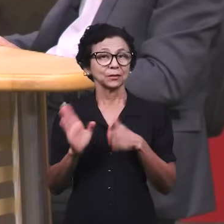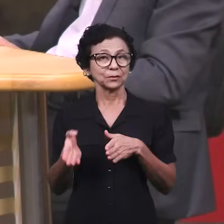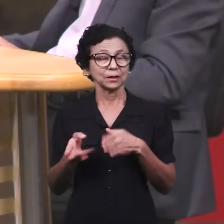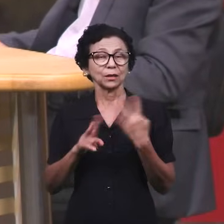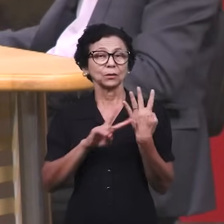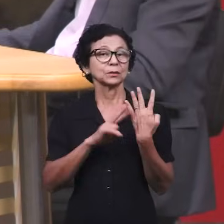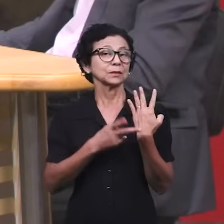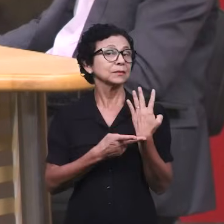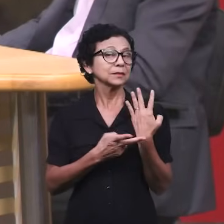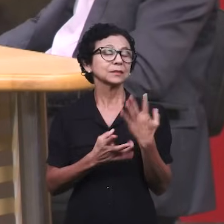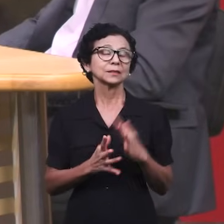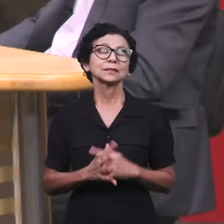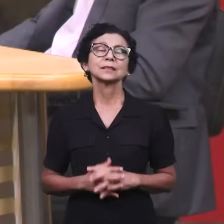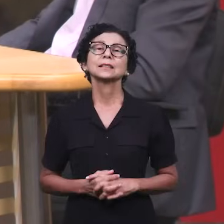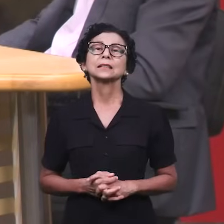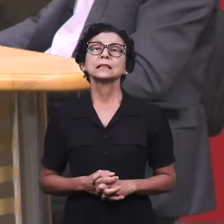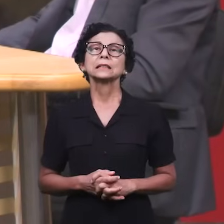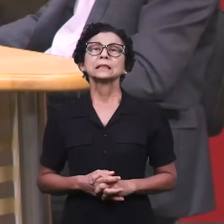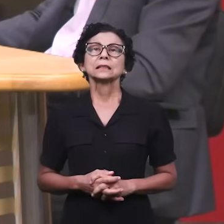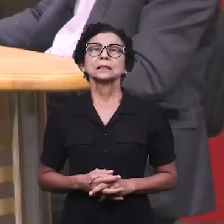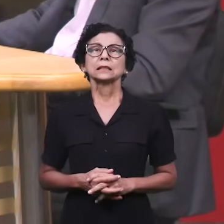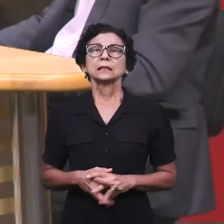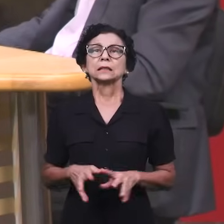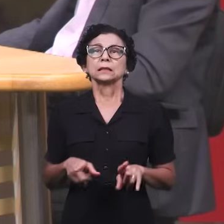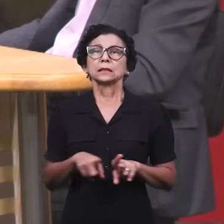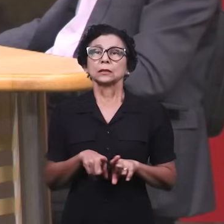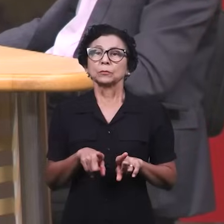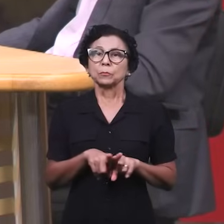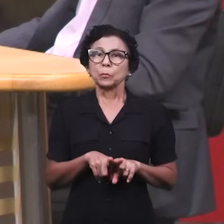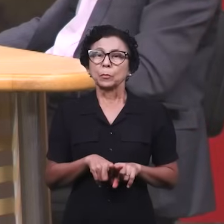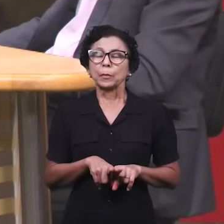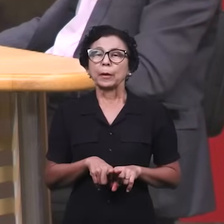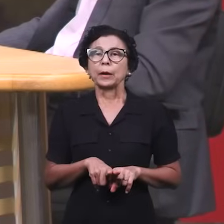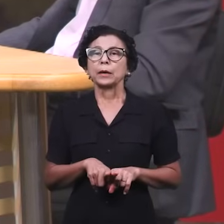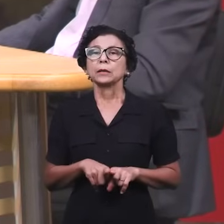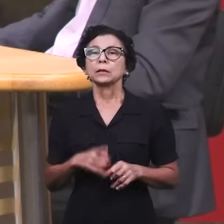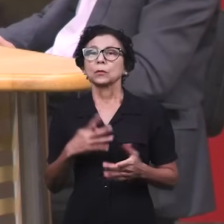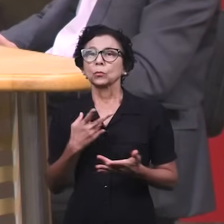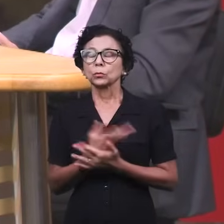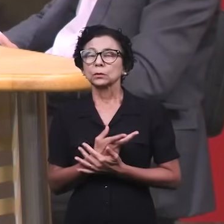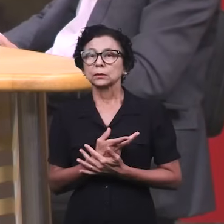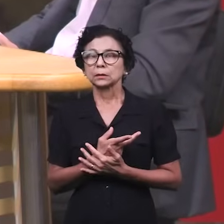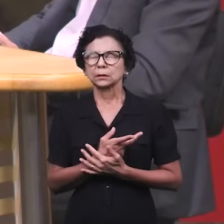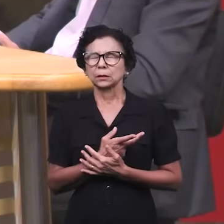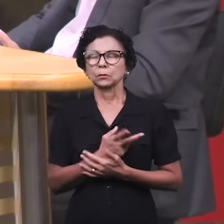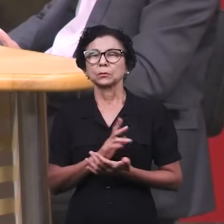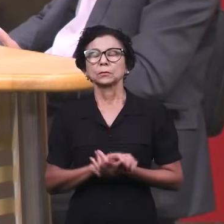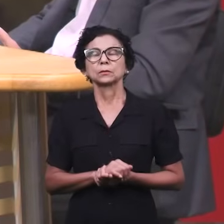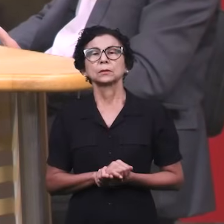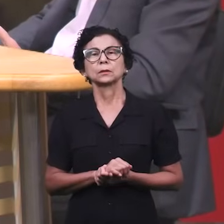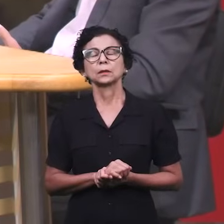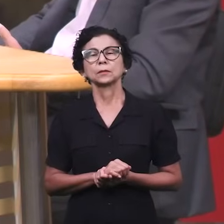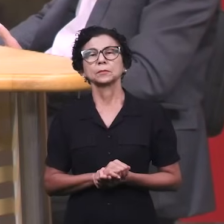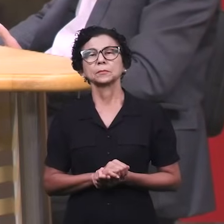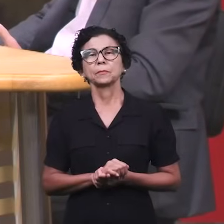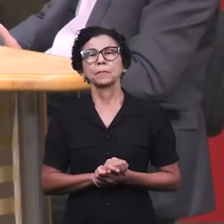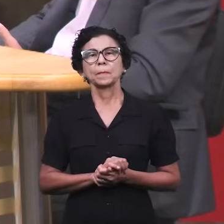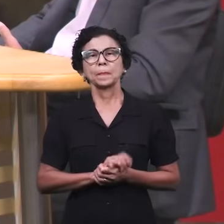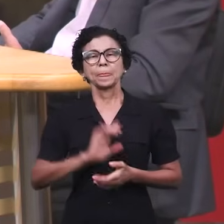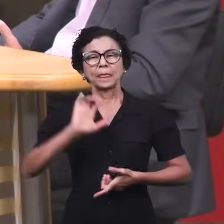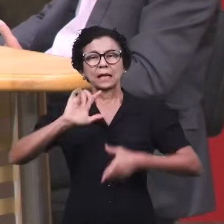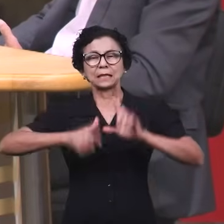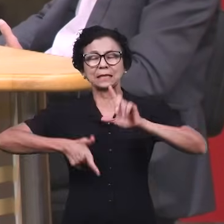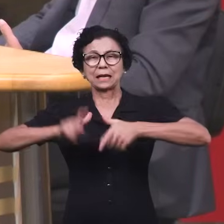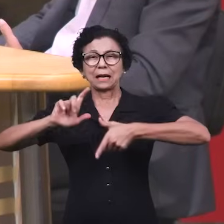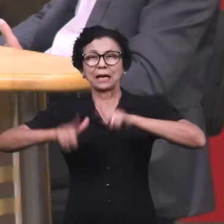você falou Marcelo na hora de uma catástrofe terrível sobre o povo de Israel na hora em que um juízo caía sobre